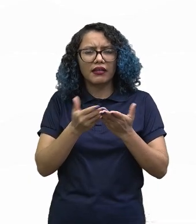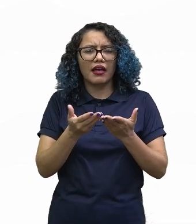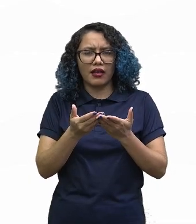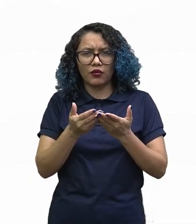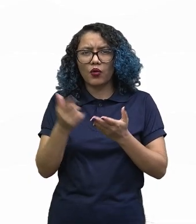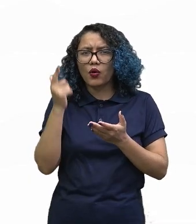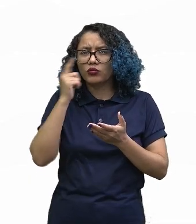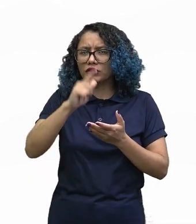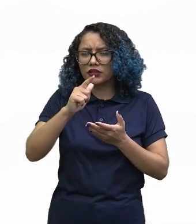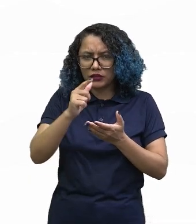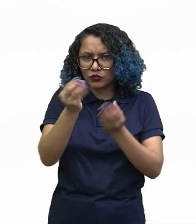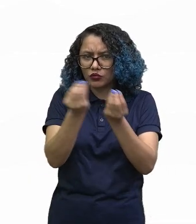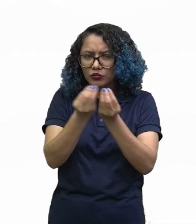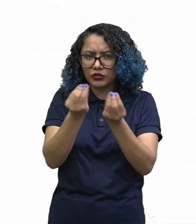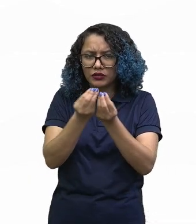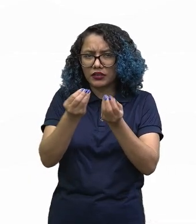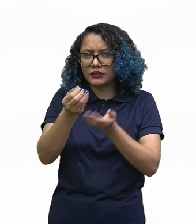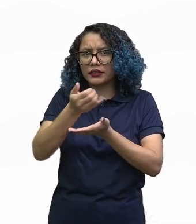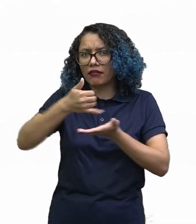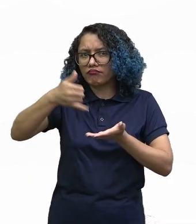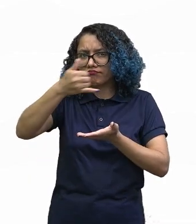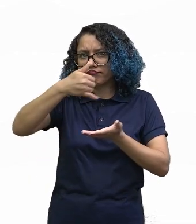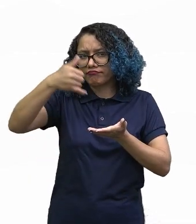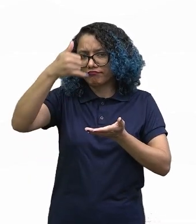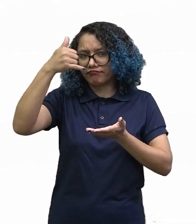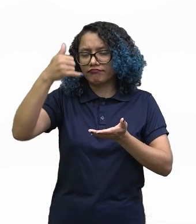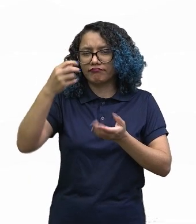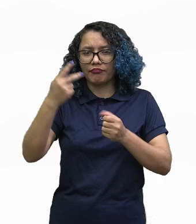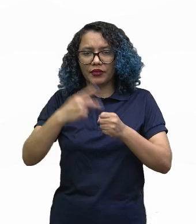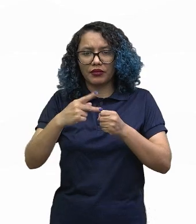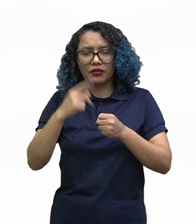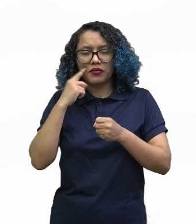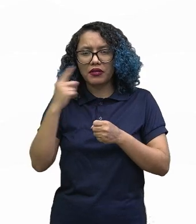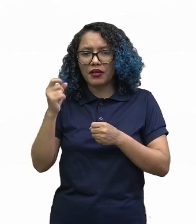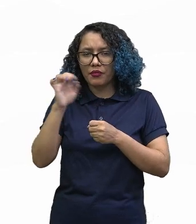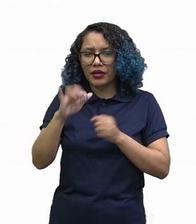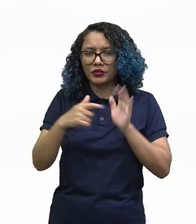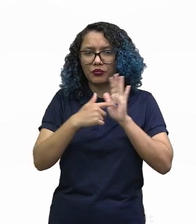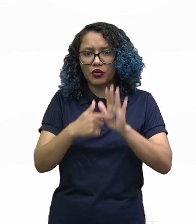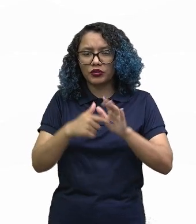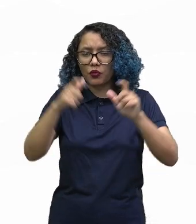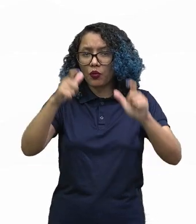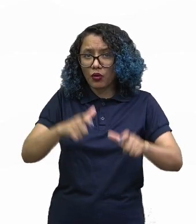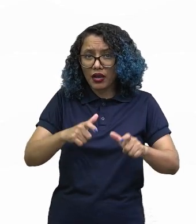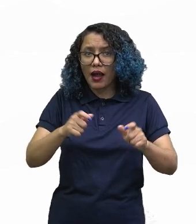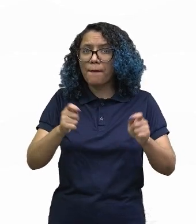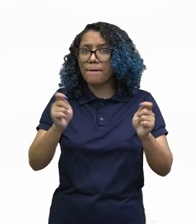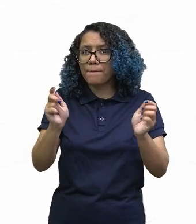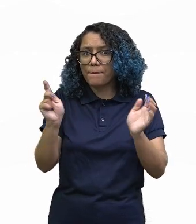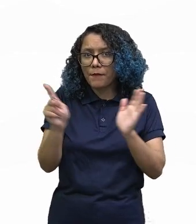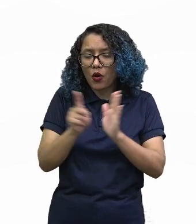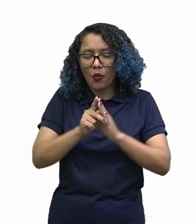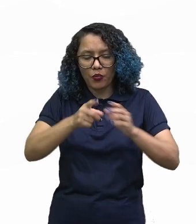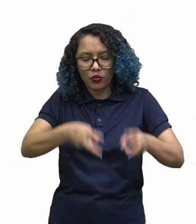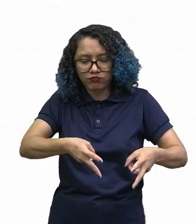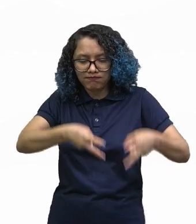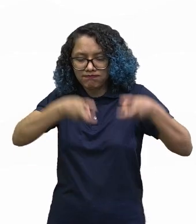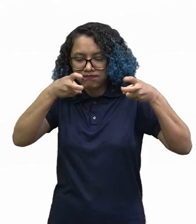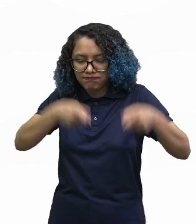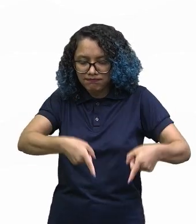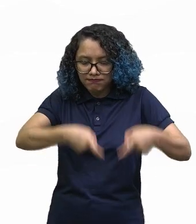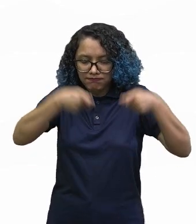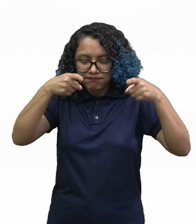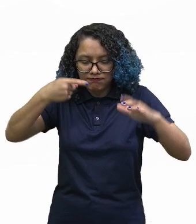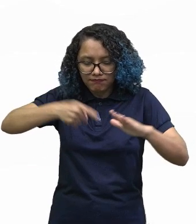substância oleosa petróleo. Nós temos aí na imagem uma plataforma de extração de petróleo, né, colocada aí no